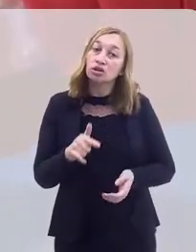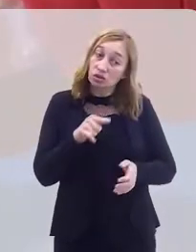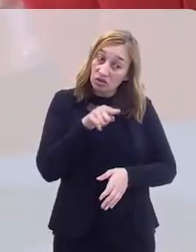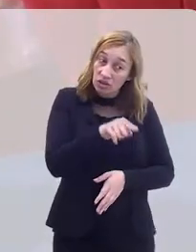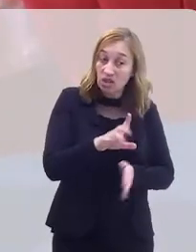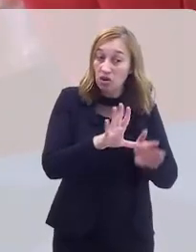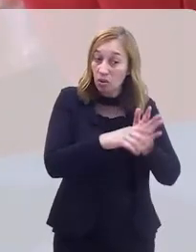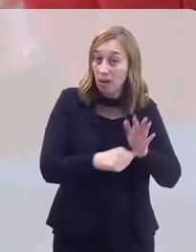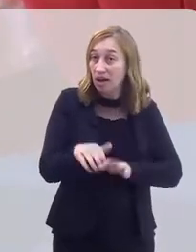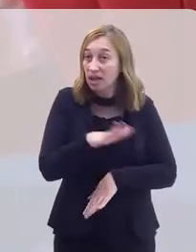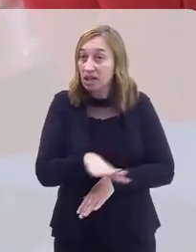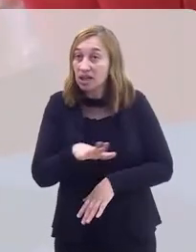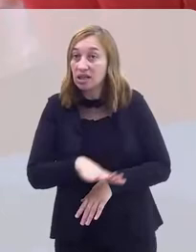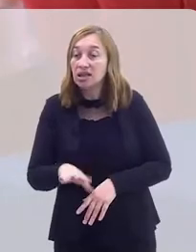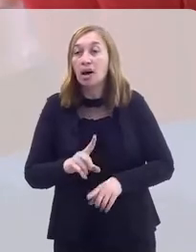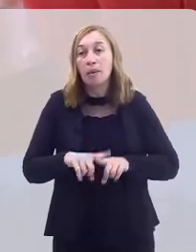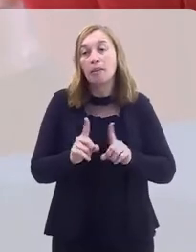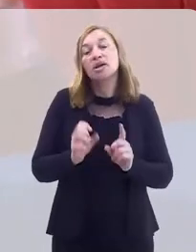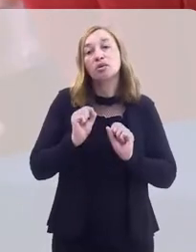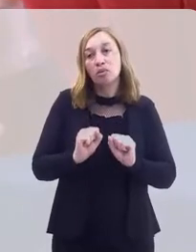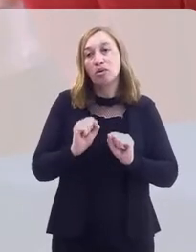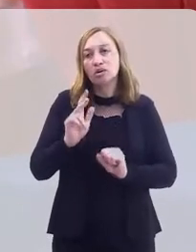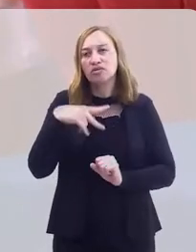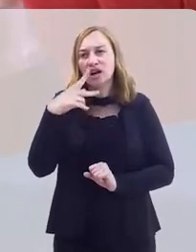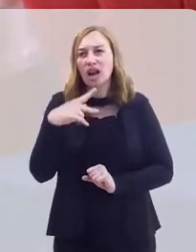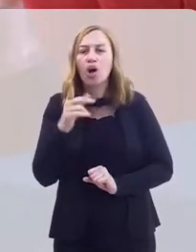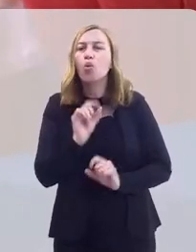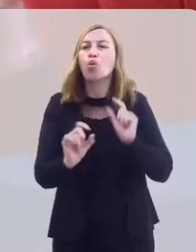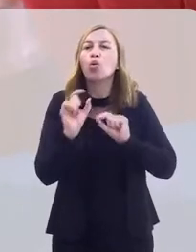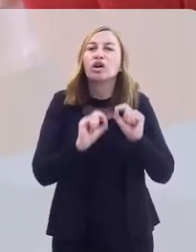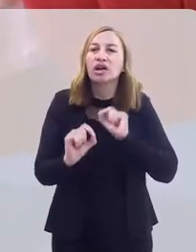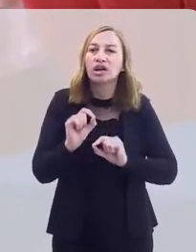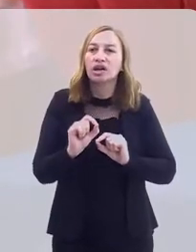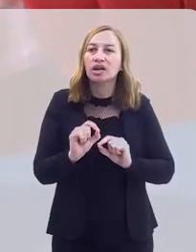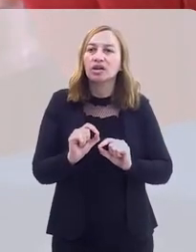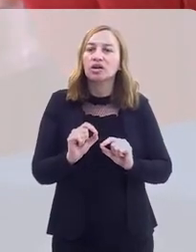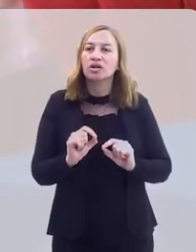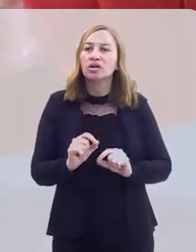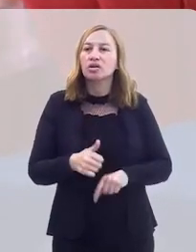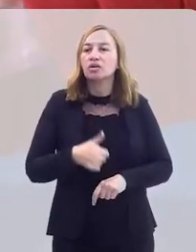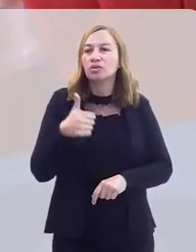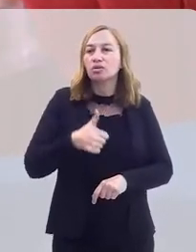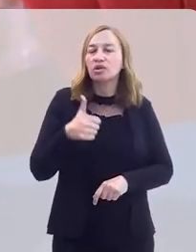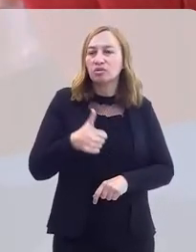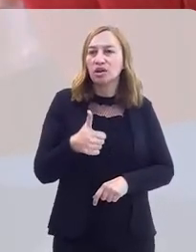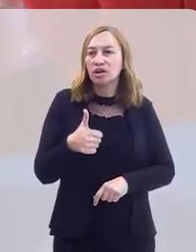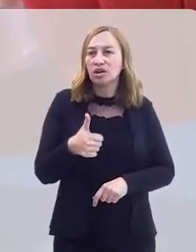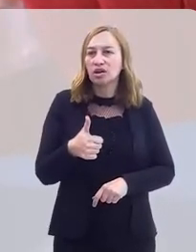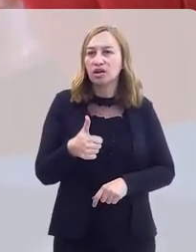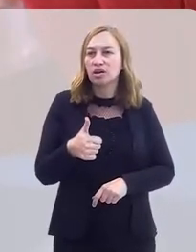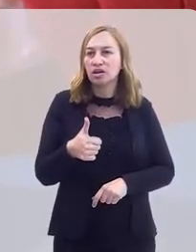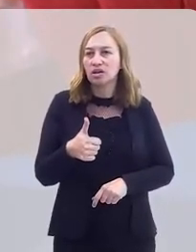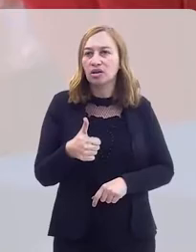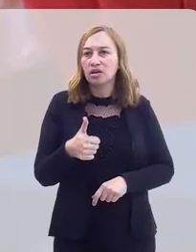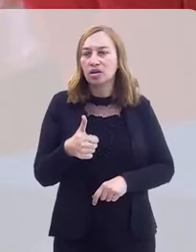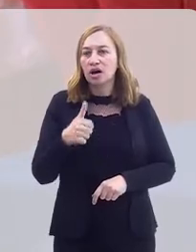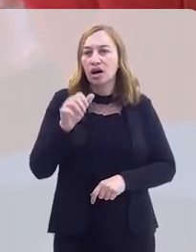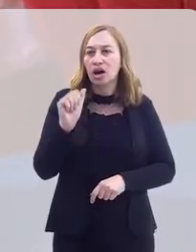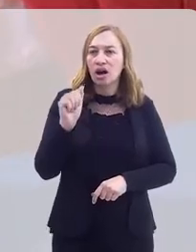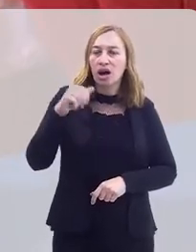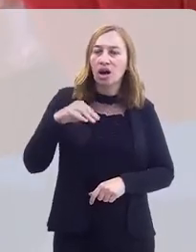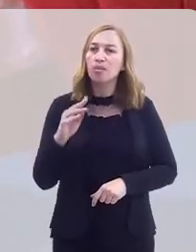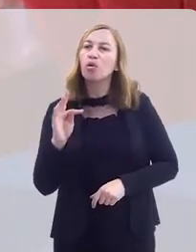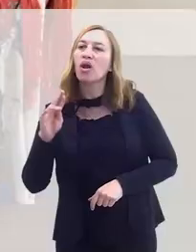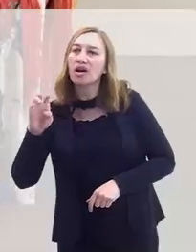Então, vocês roubaram a criança. Mas isso eu posso afirmar que é o primeiro orfanato ambulante eram os